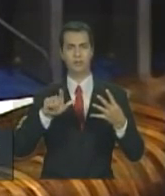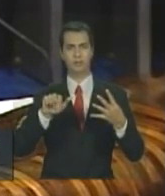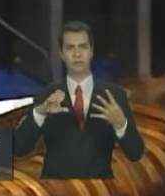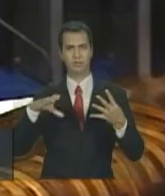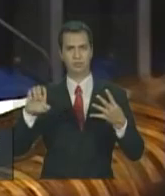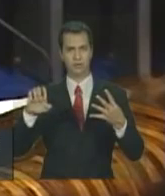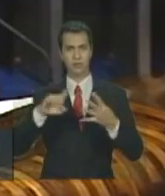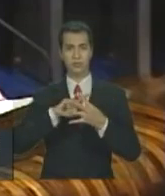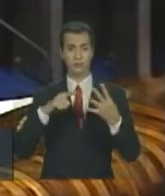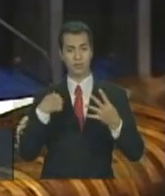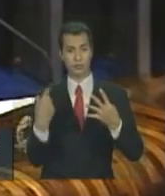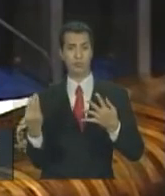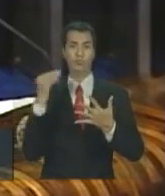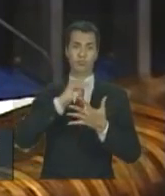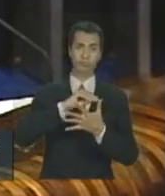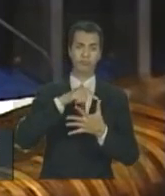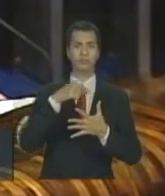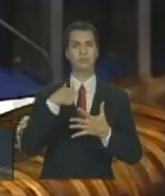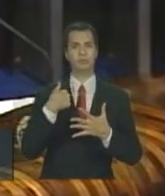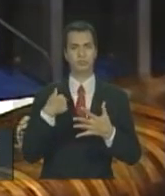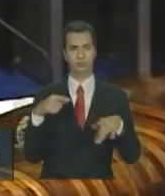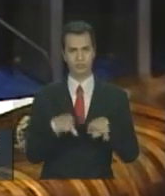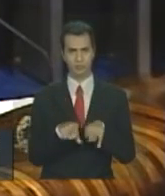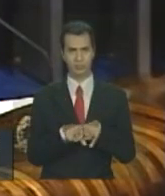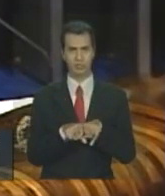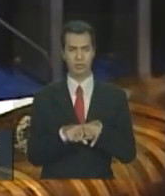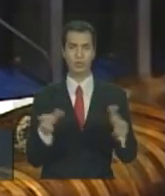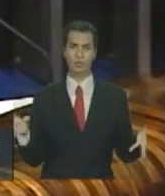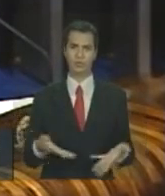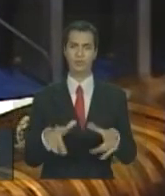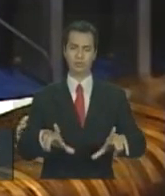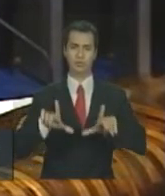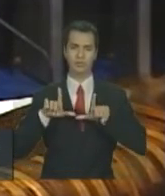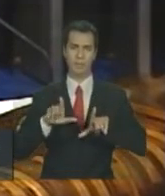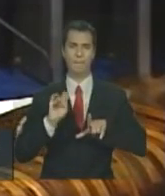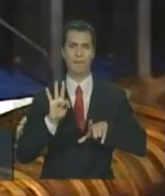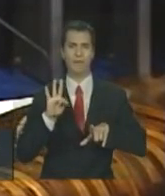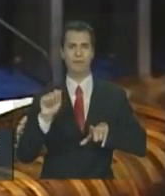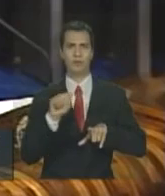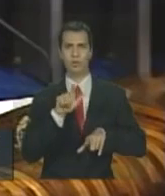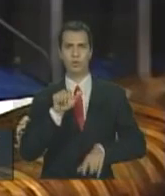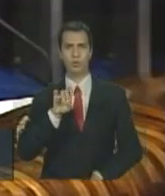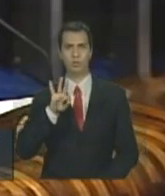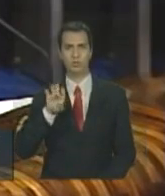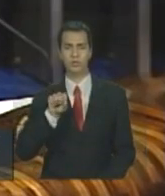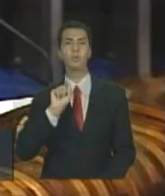Costa. O prêmio Berta Lutz é, sem dúvida, um reconhecimento do Senado.